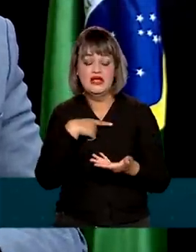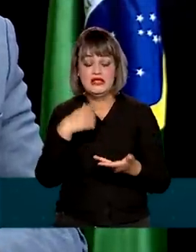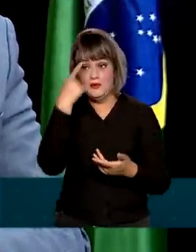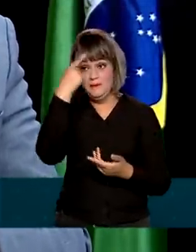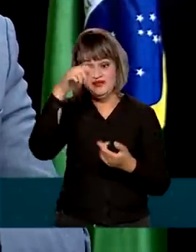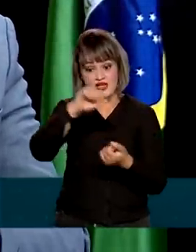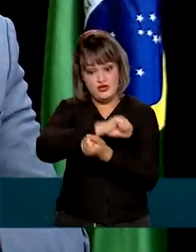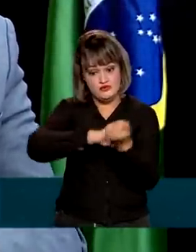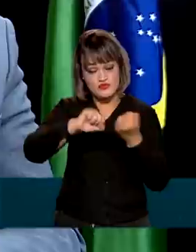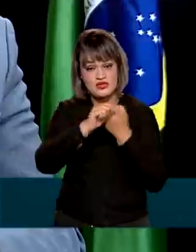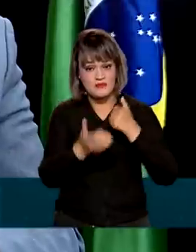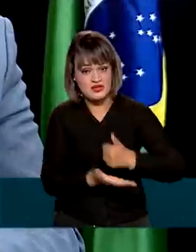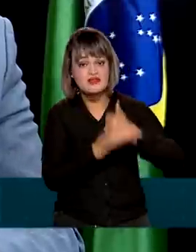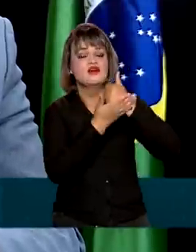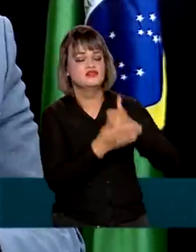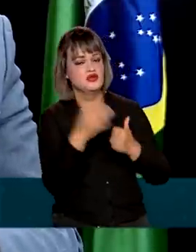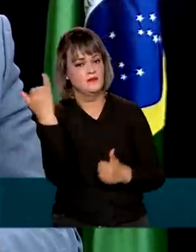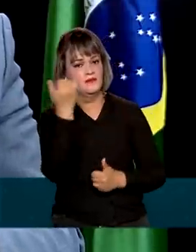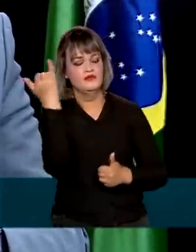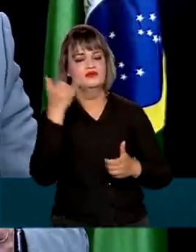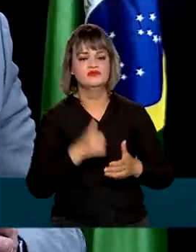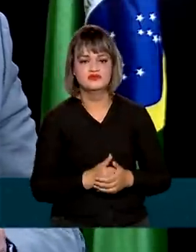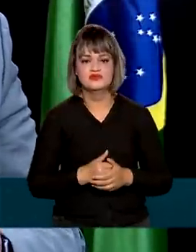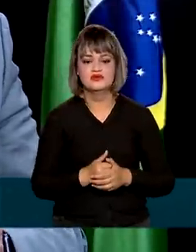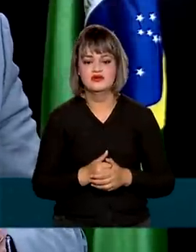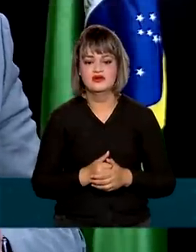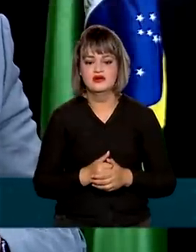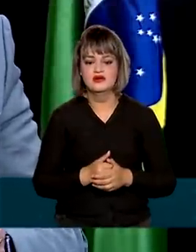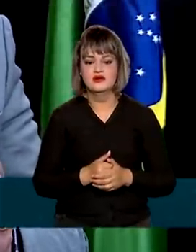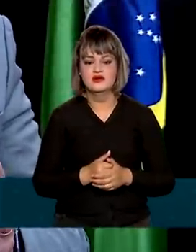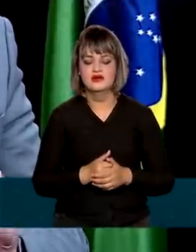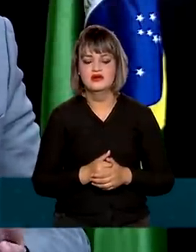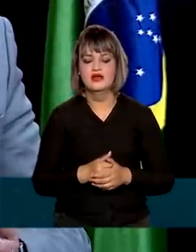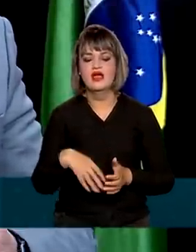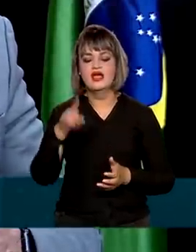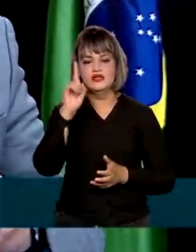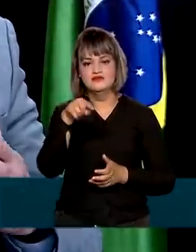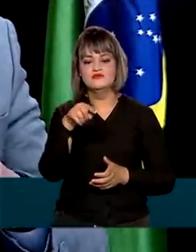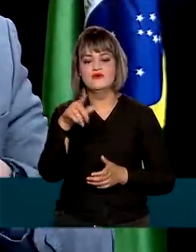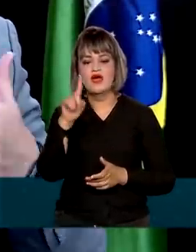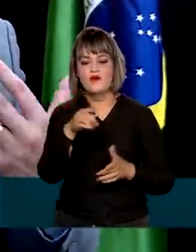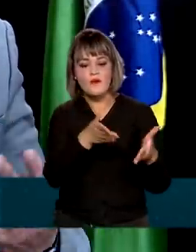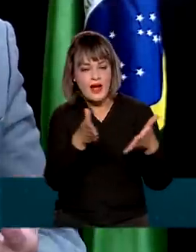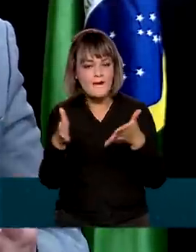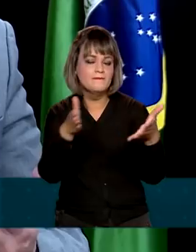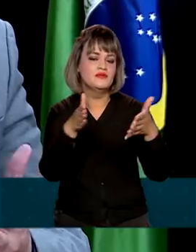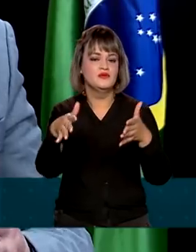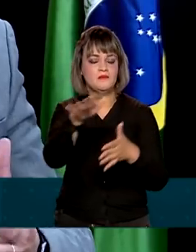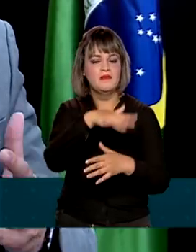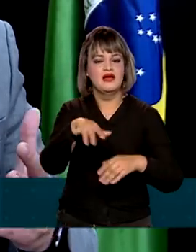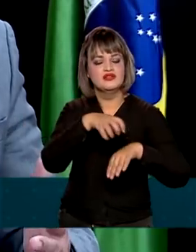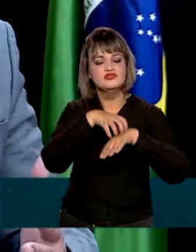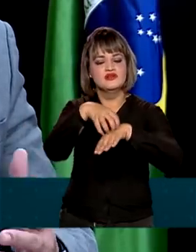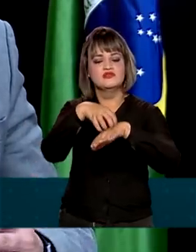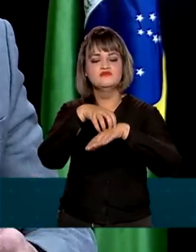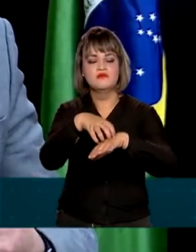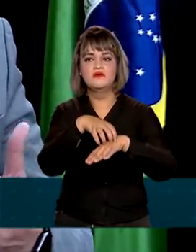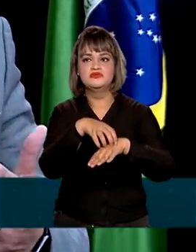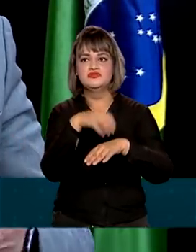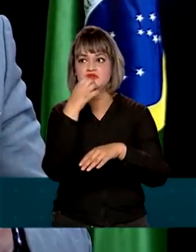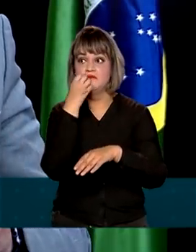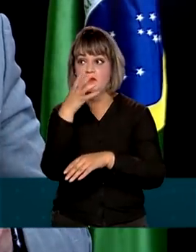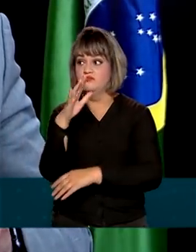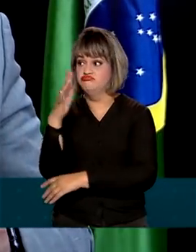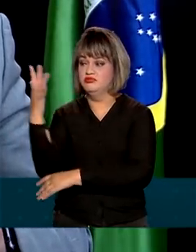da sustentabilidade é muito relevante a gente vai ter uma uma Frota e uma um setor de transporte muito mais